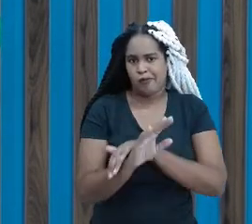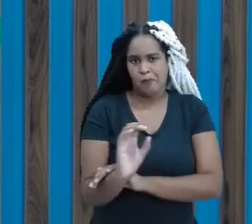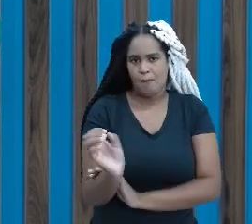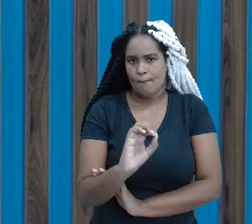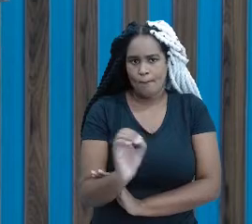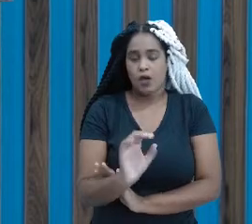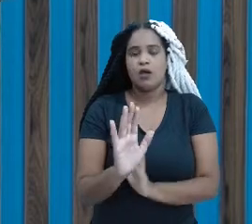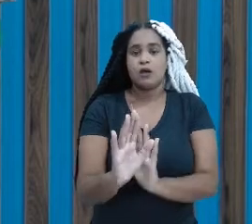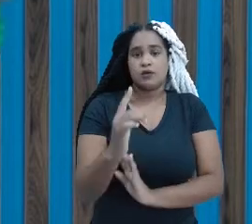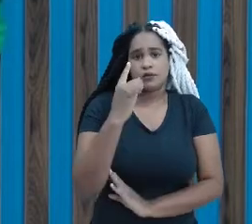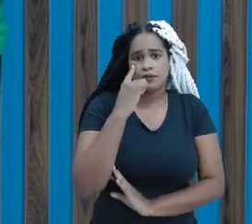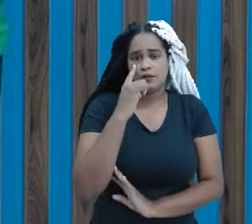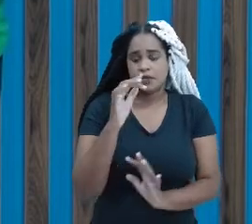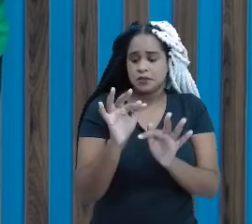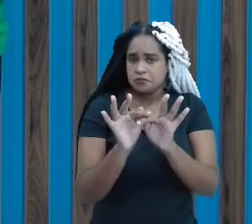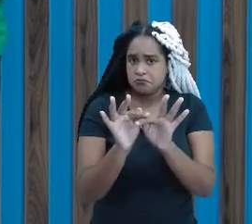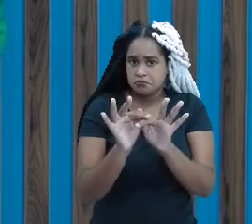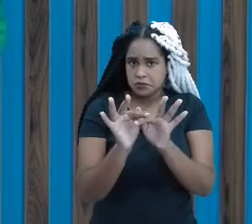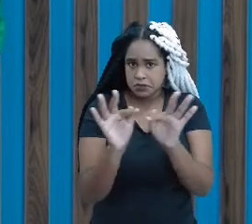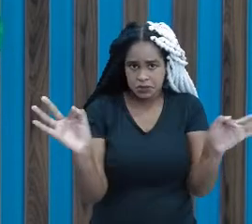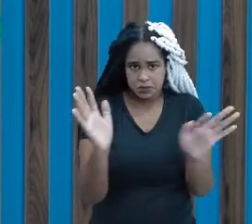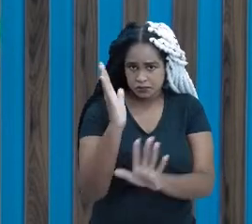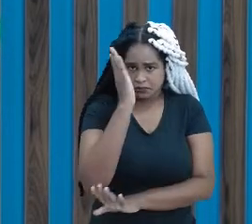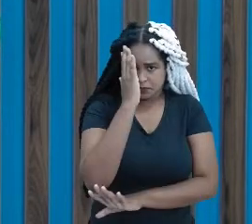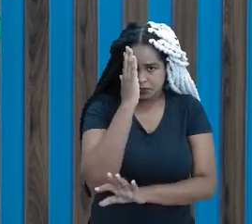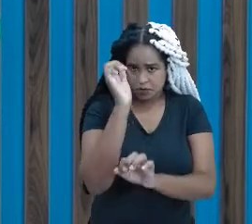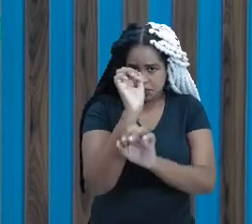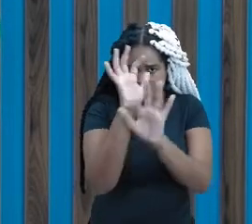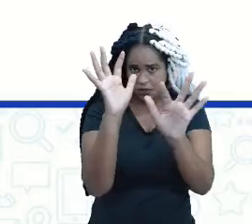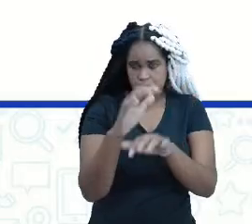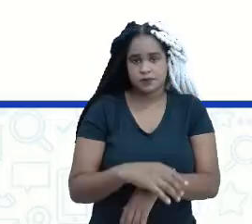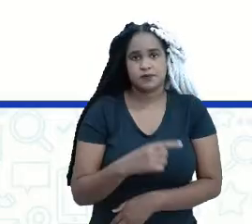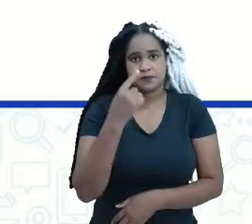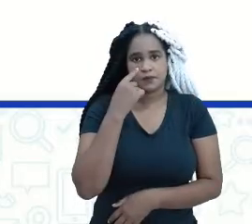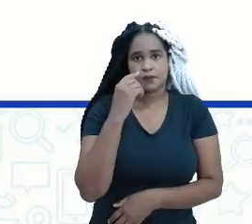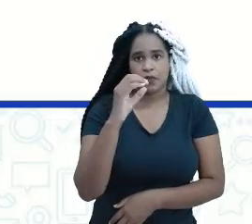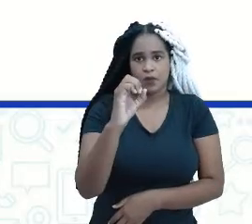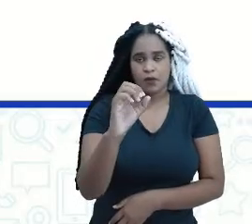momento, mas ela é simples de entender, tá? Então,